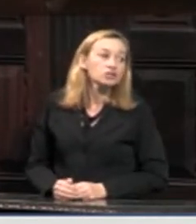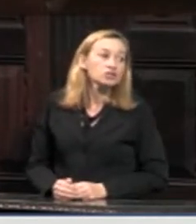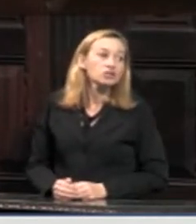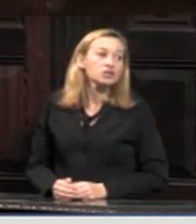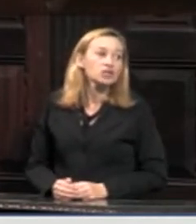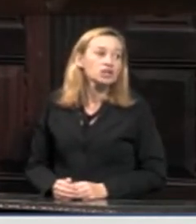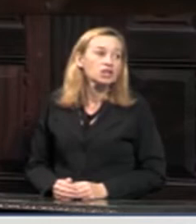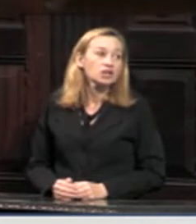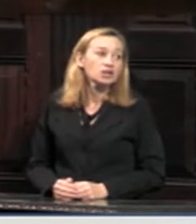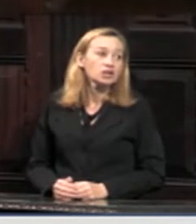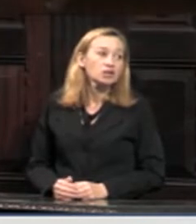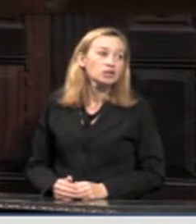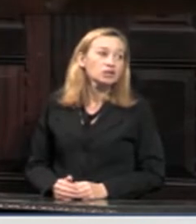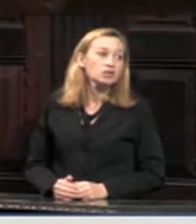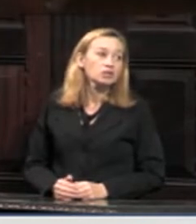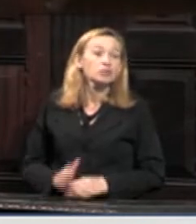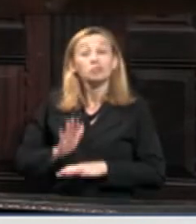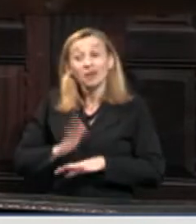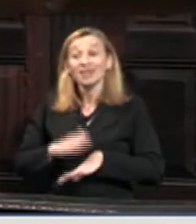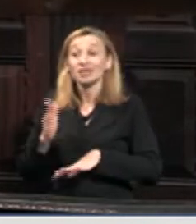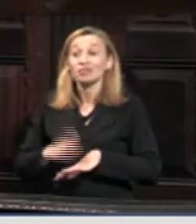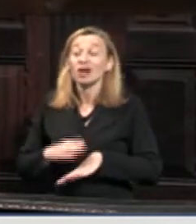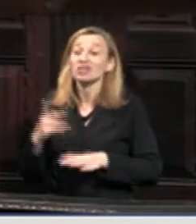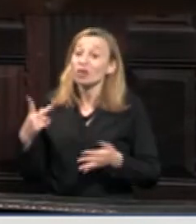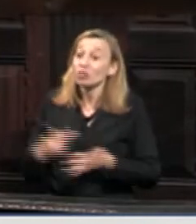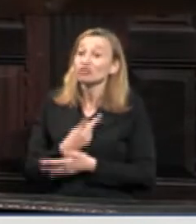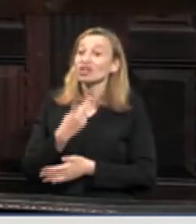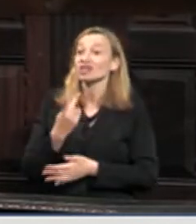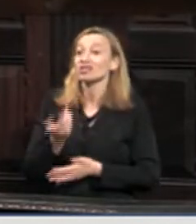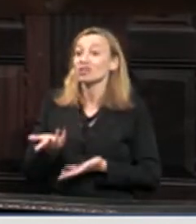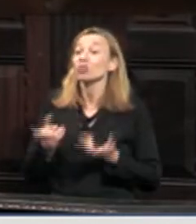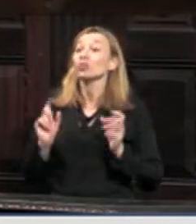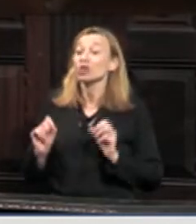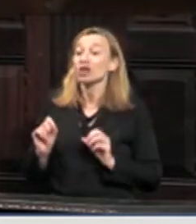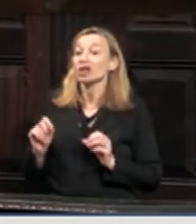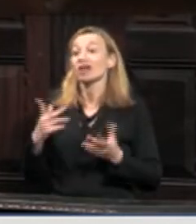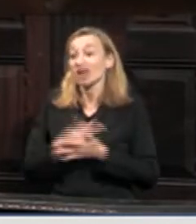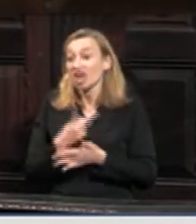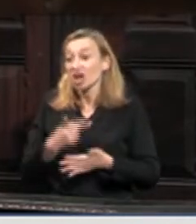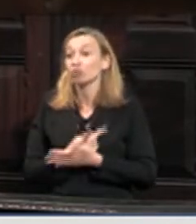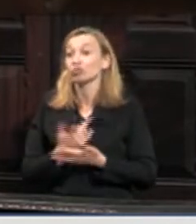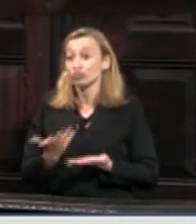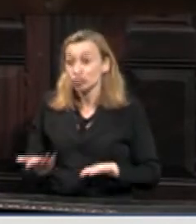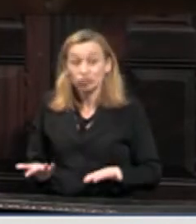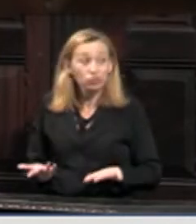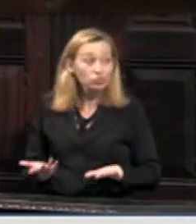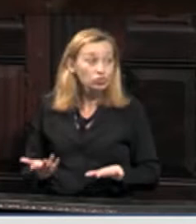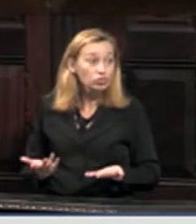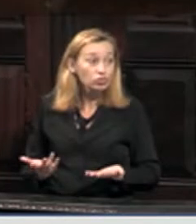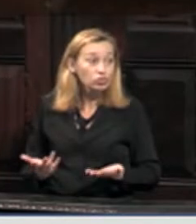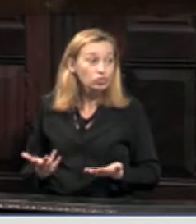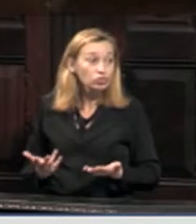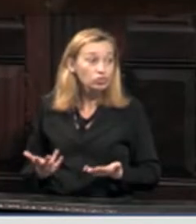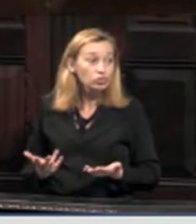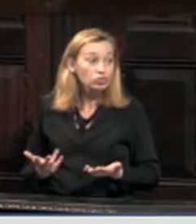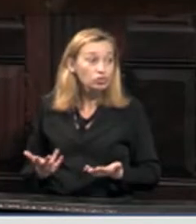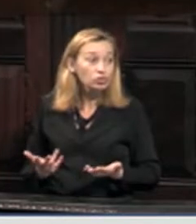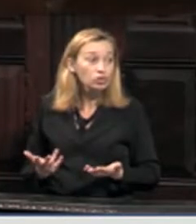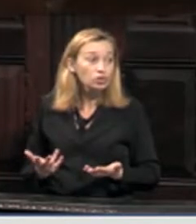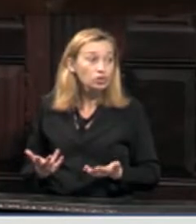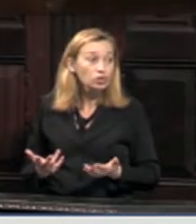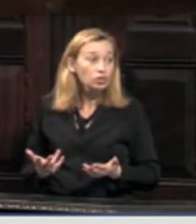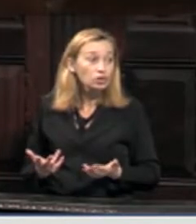espaço para que ocorra procedimentos semelhantes àquele que ficou conhecido aqui no município do Rio de